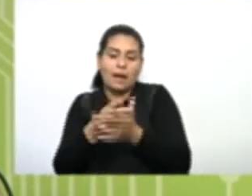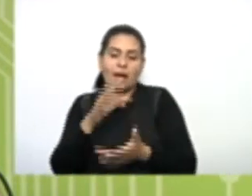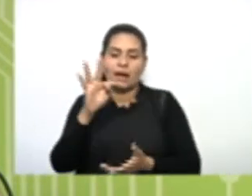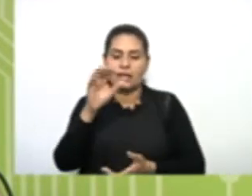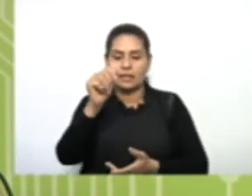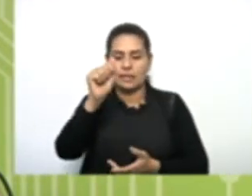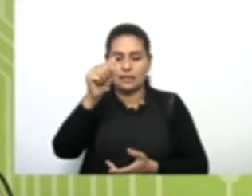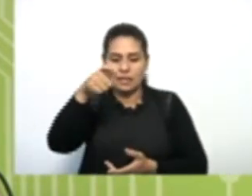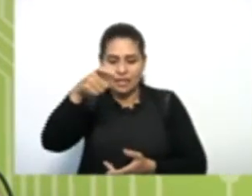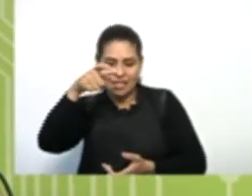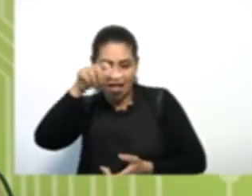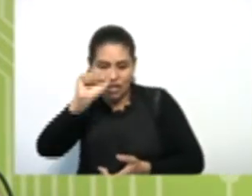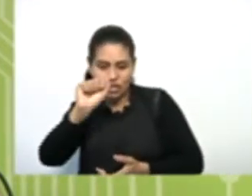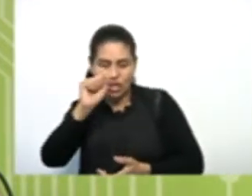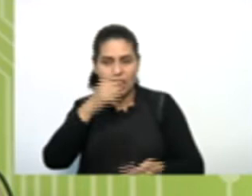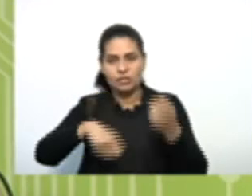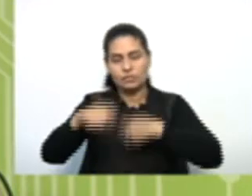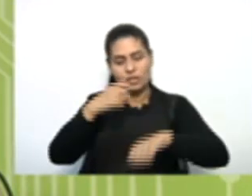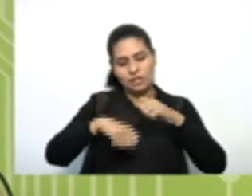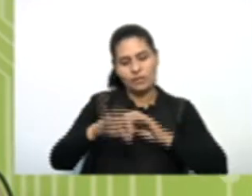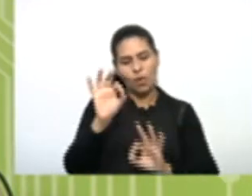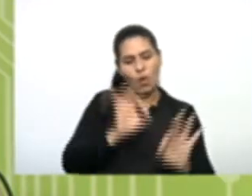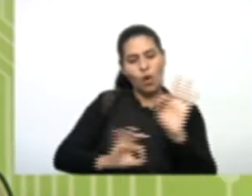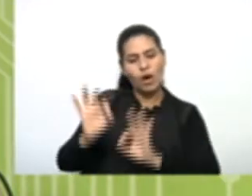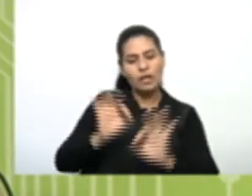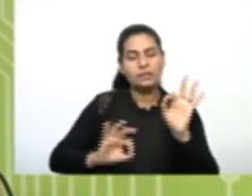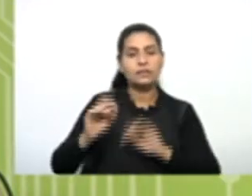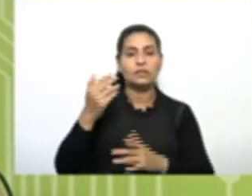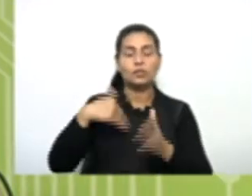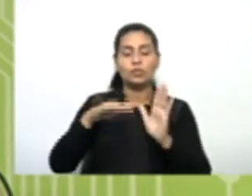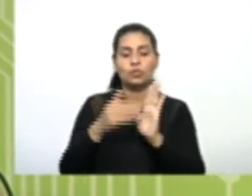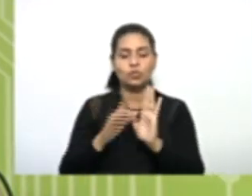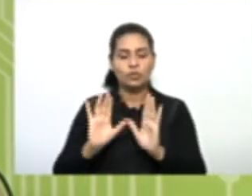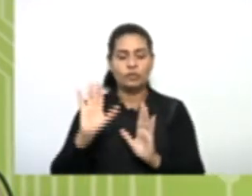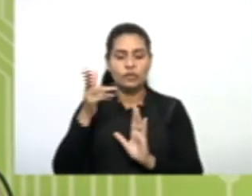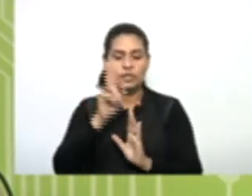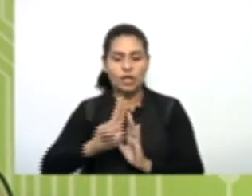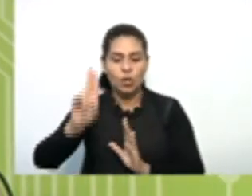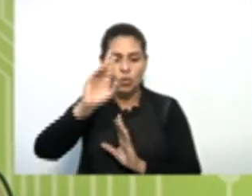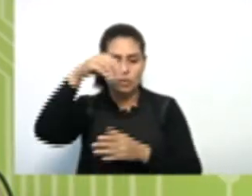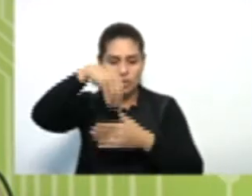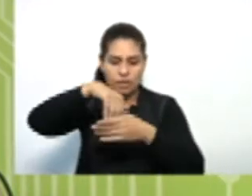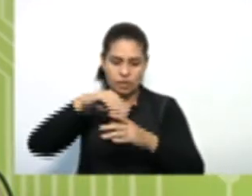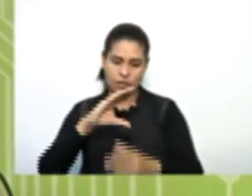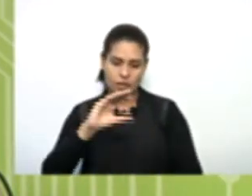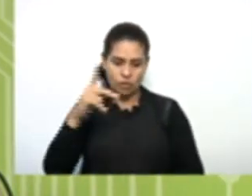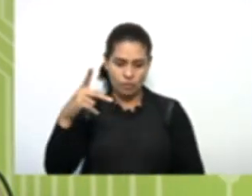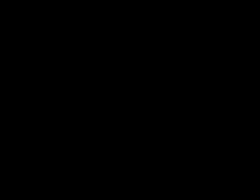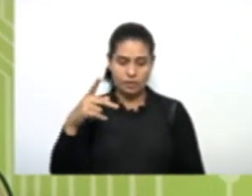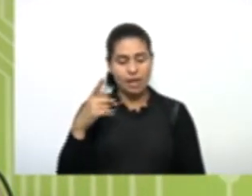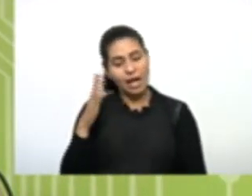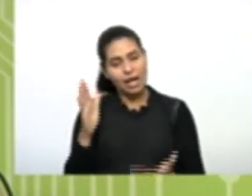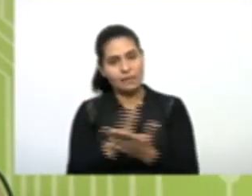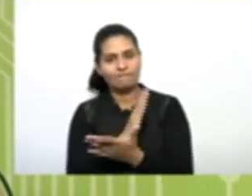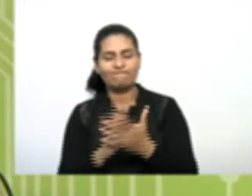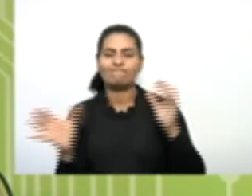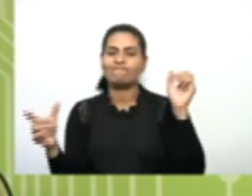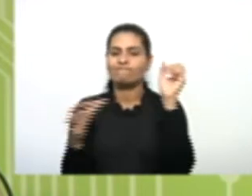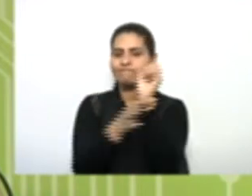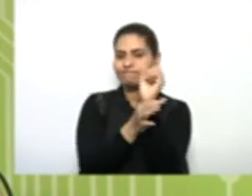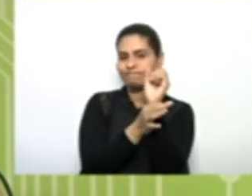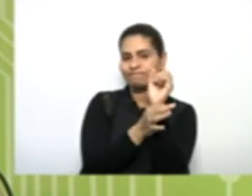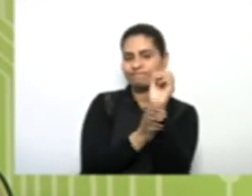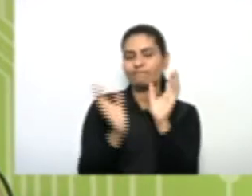taxas administrativas são planejadas para cobrirem o custo. Às vezes, por uma questão de segurança,